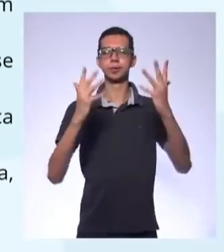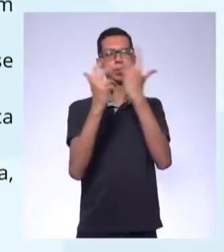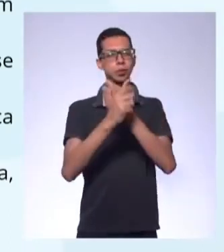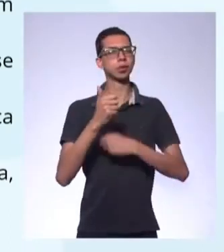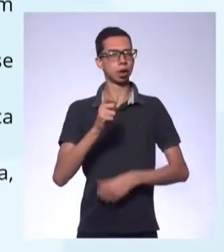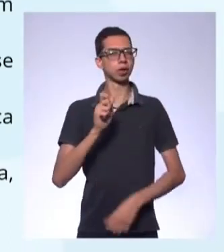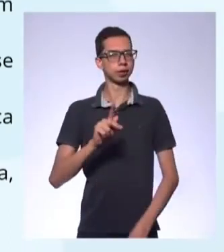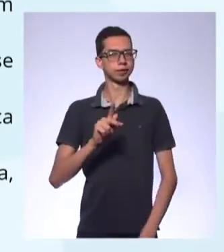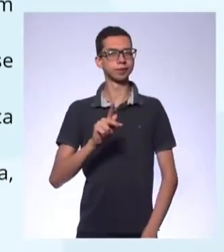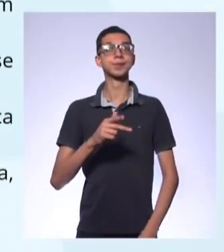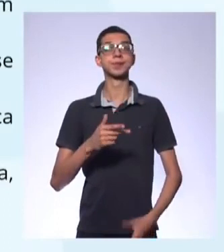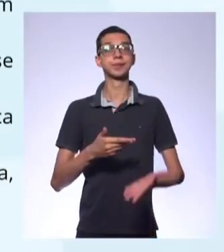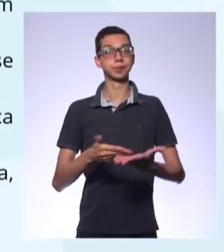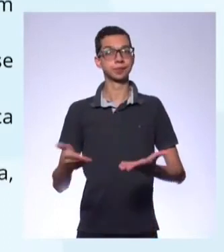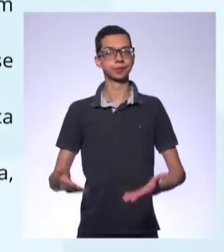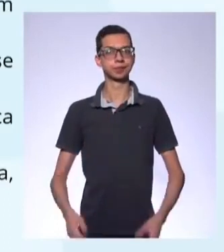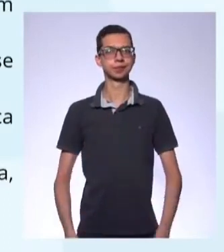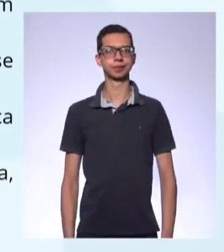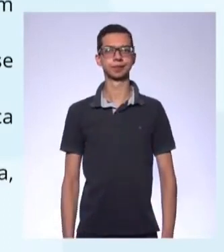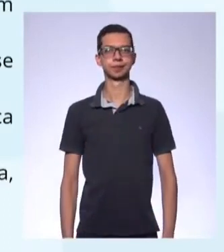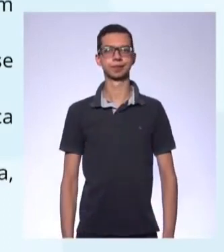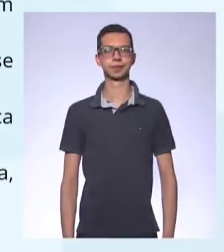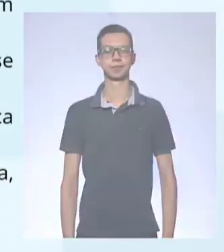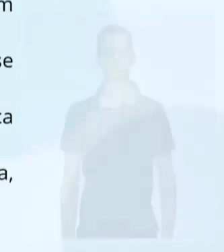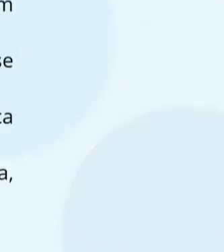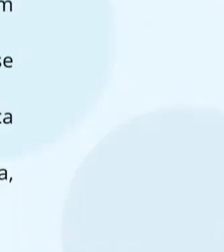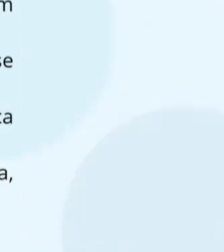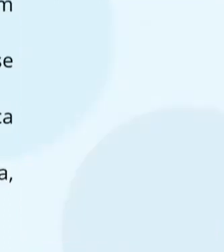nós. Ok? Vamos lá.